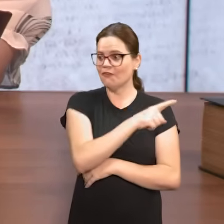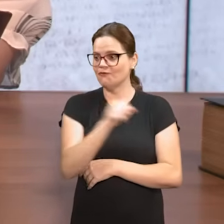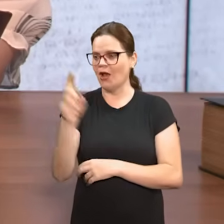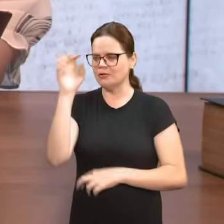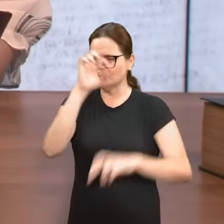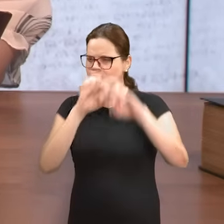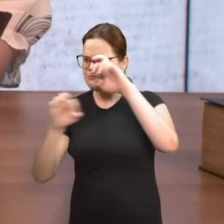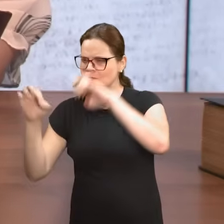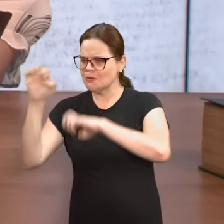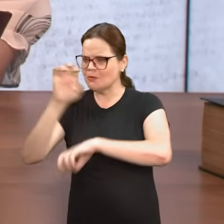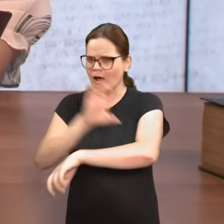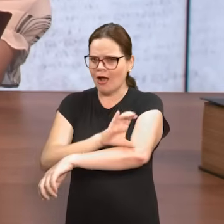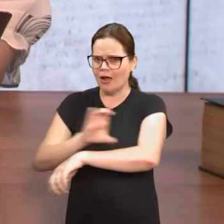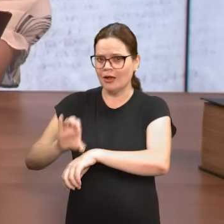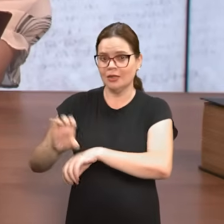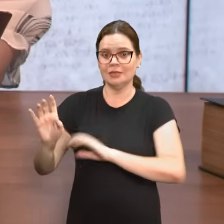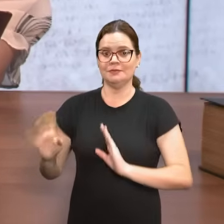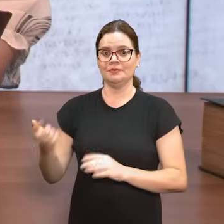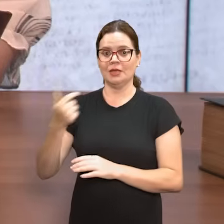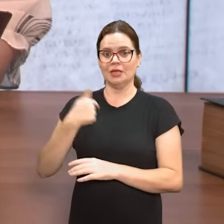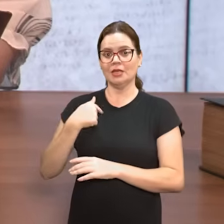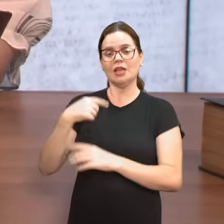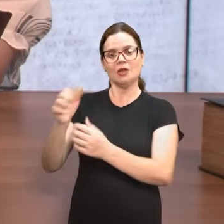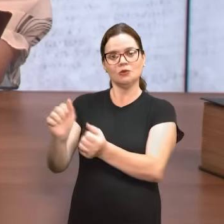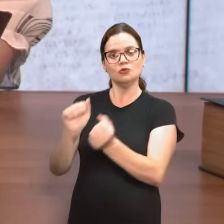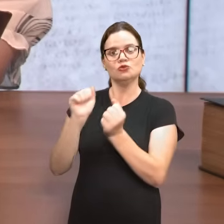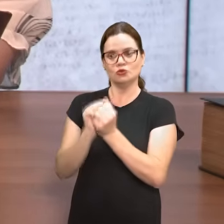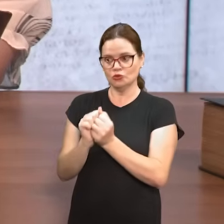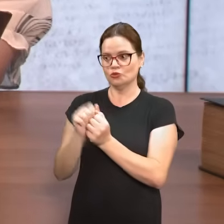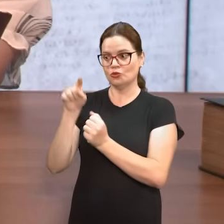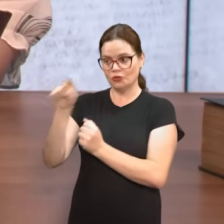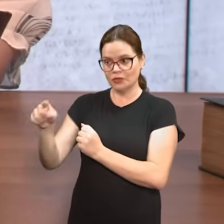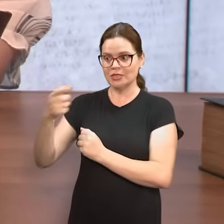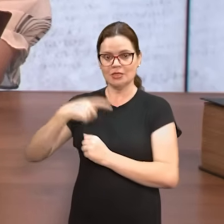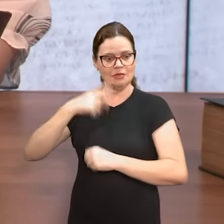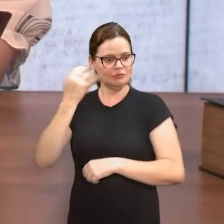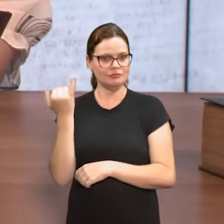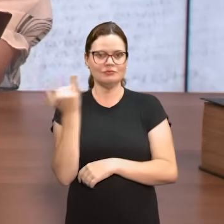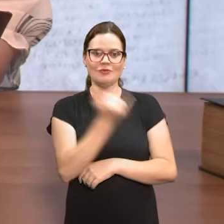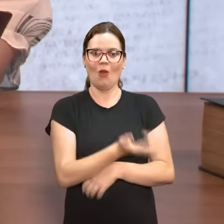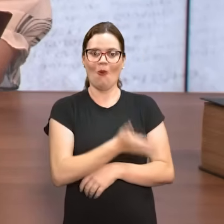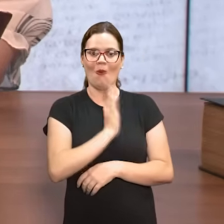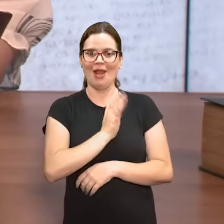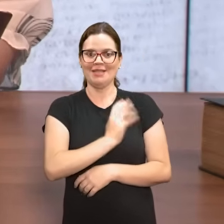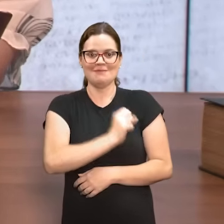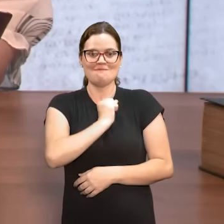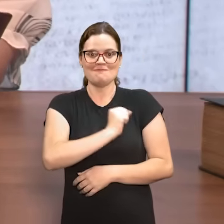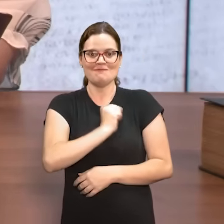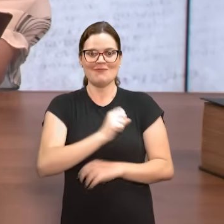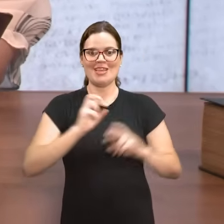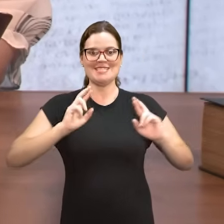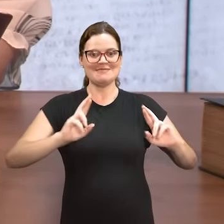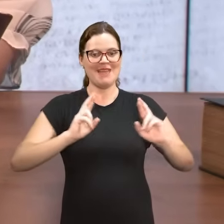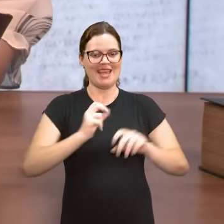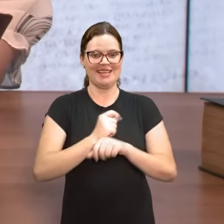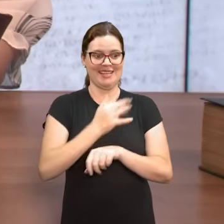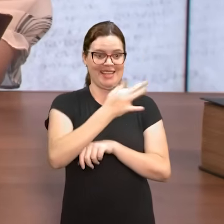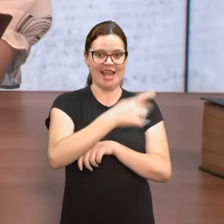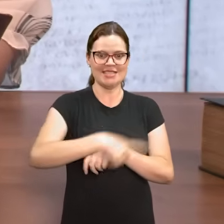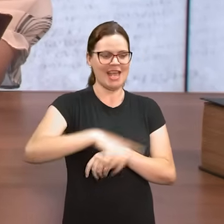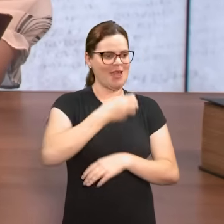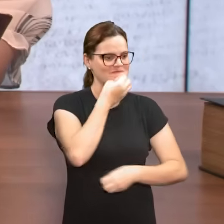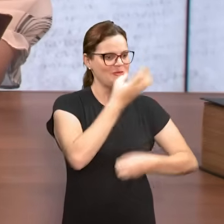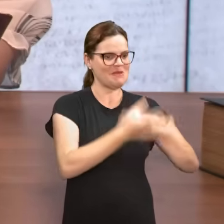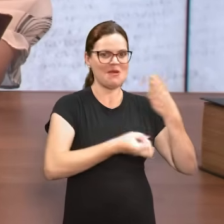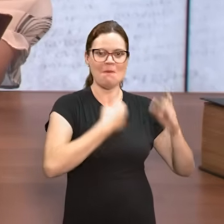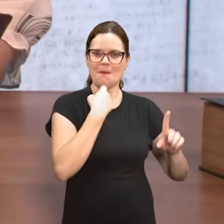terra. E eu lhe trouxe resposta como sentia no meu coração. Mas meus irmãos, que